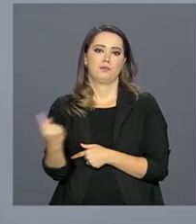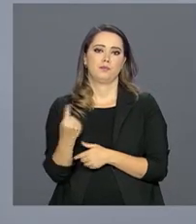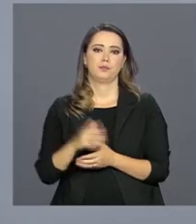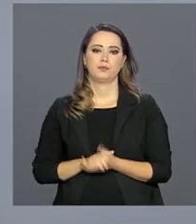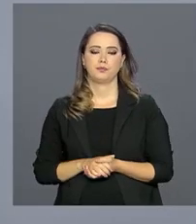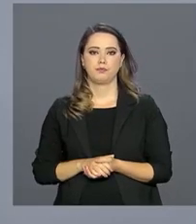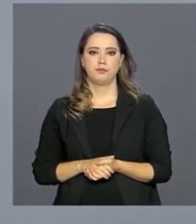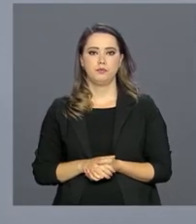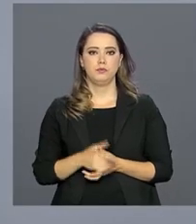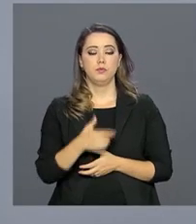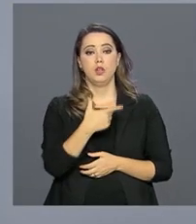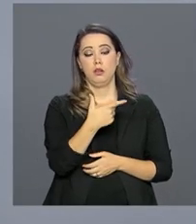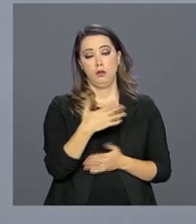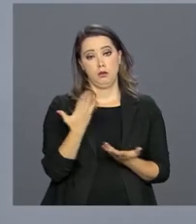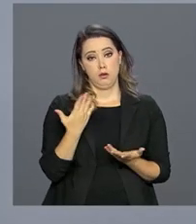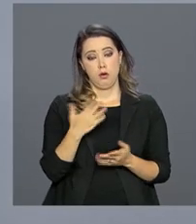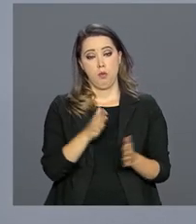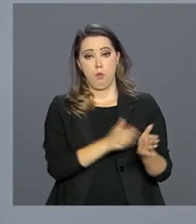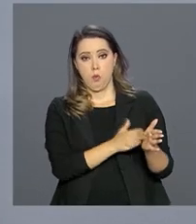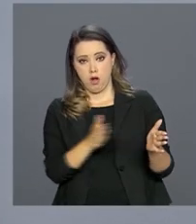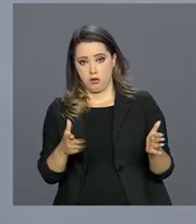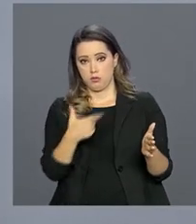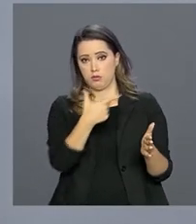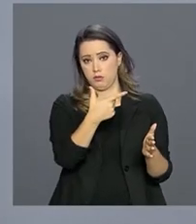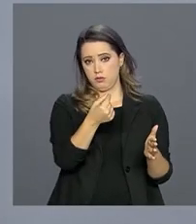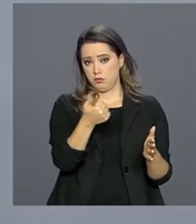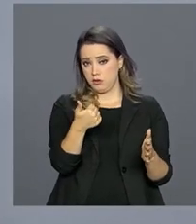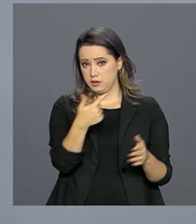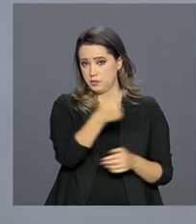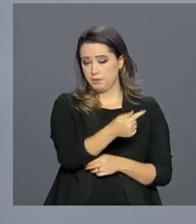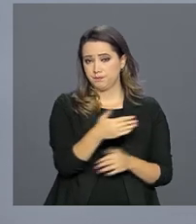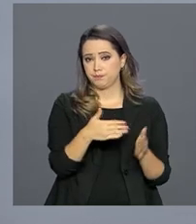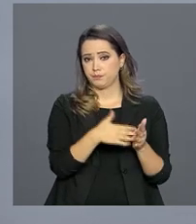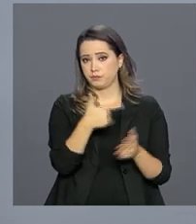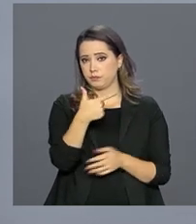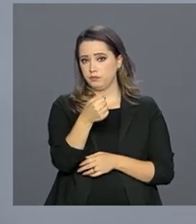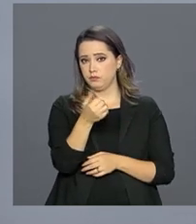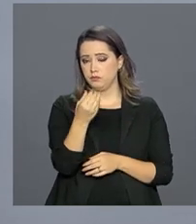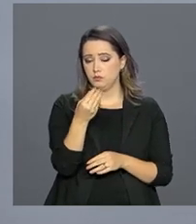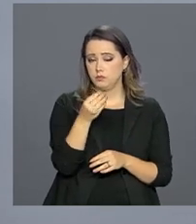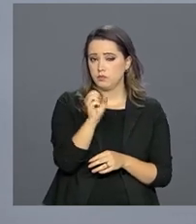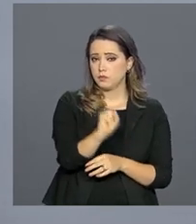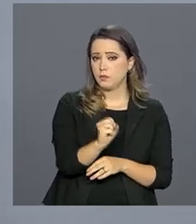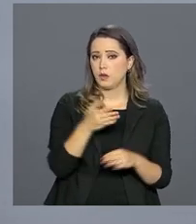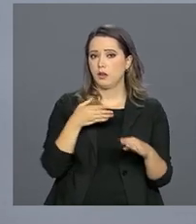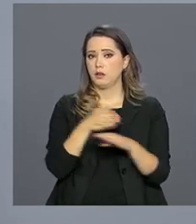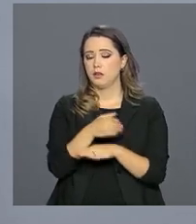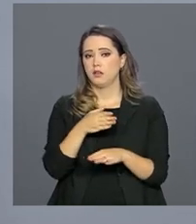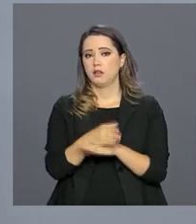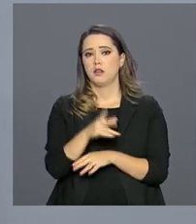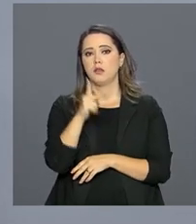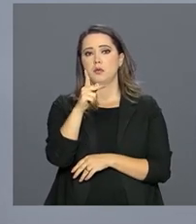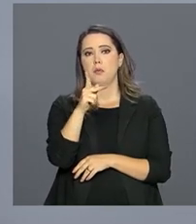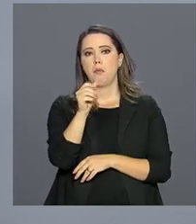entre 2017 e 2018 entraram pela fronteira de pacaraíma em roraima